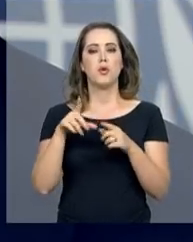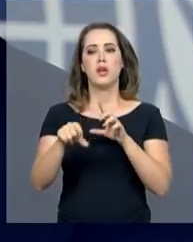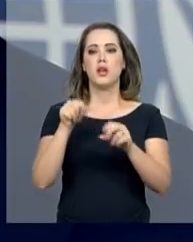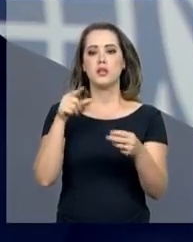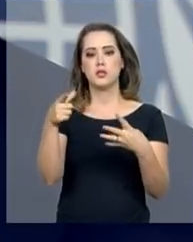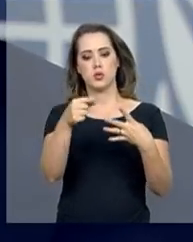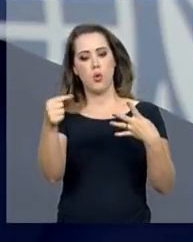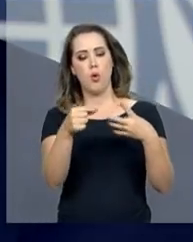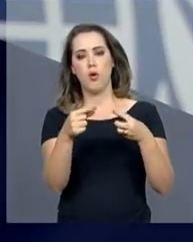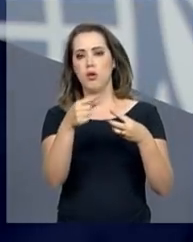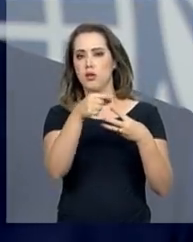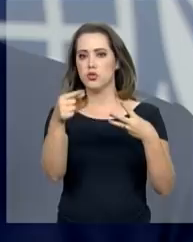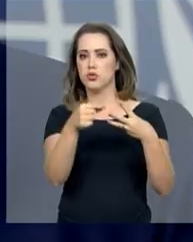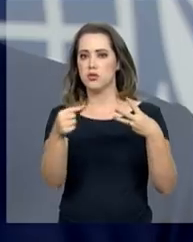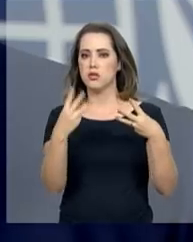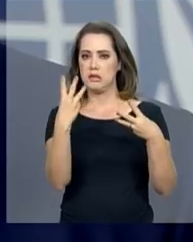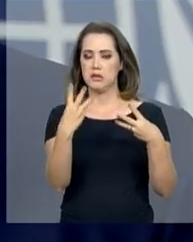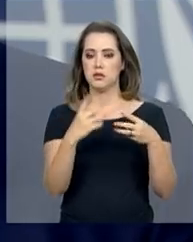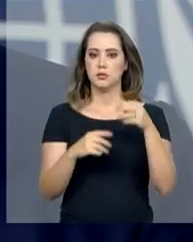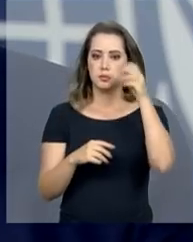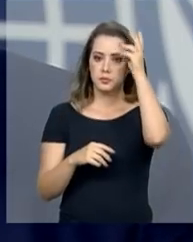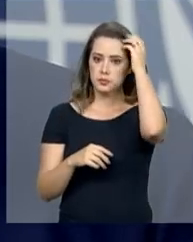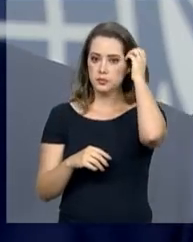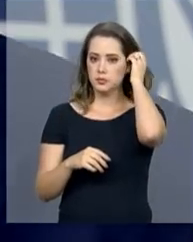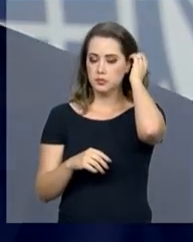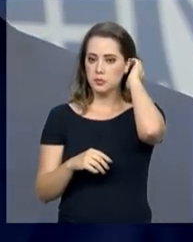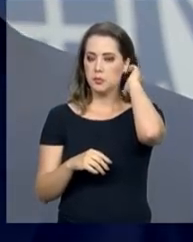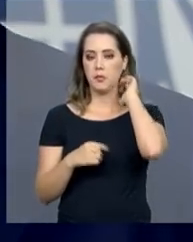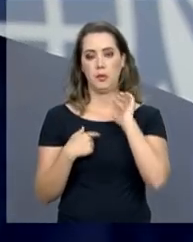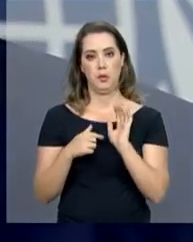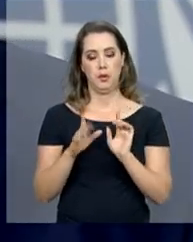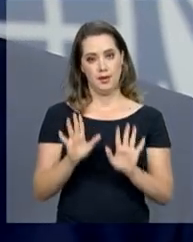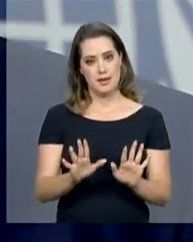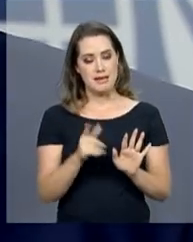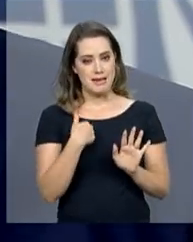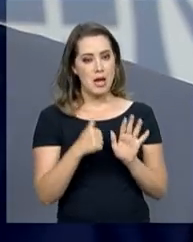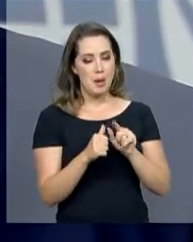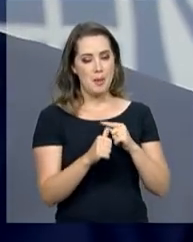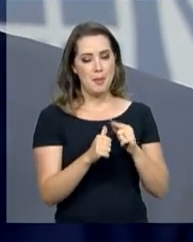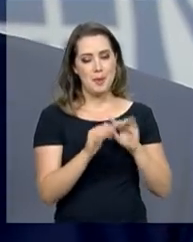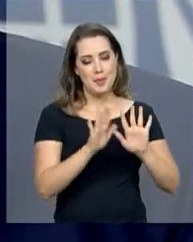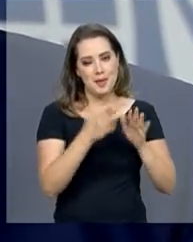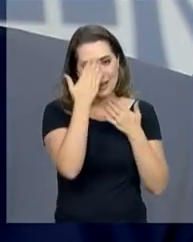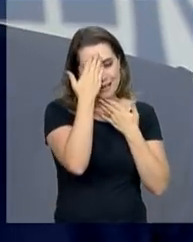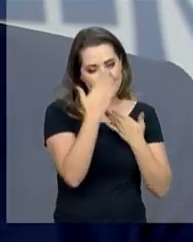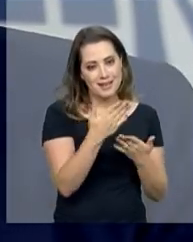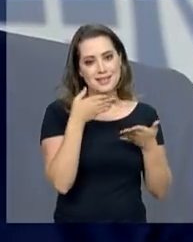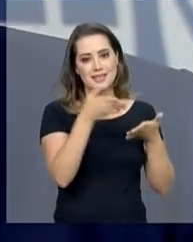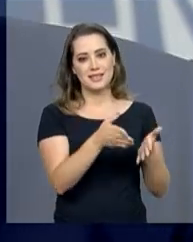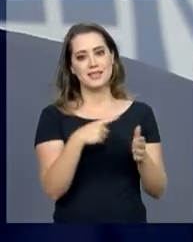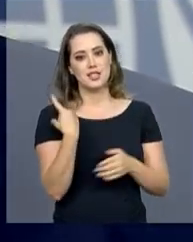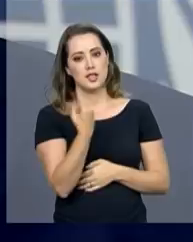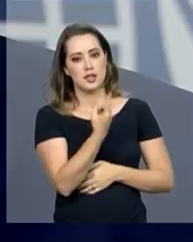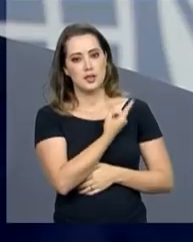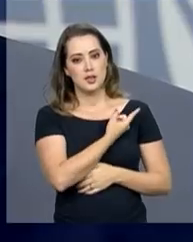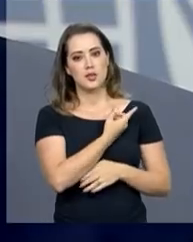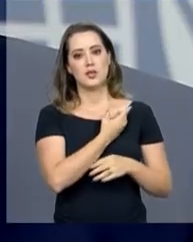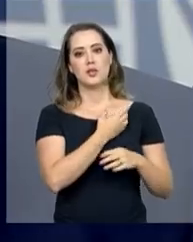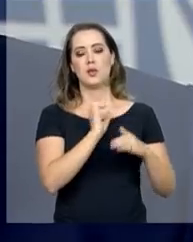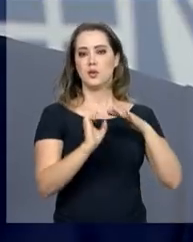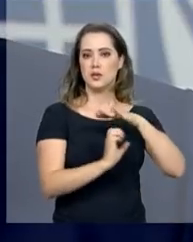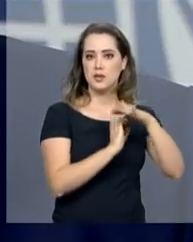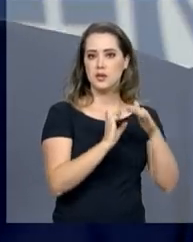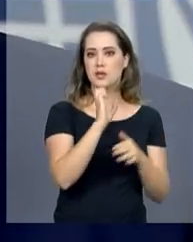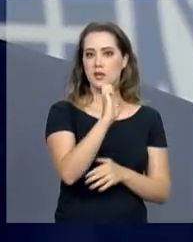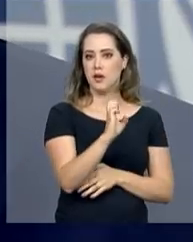três temas que algo rio paola primeiro muito grato pelo convite de estar aqui na nossa e bc dando essa entrevista